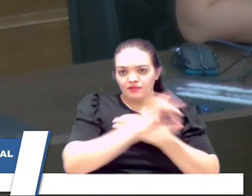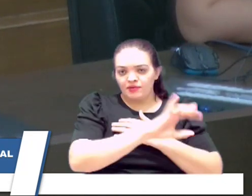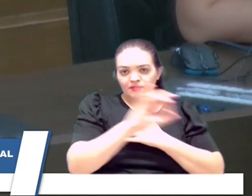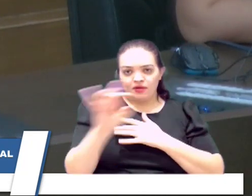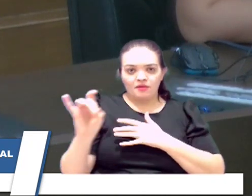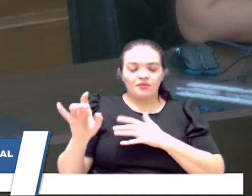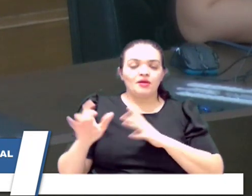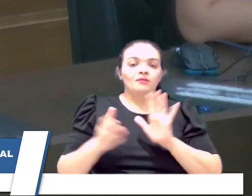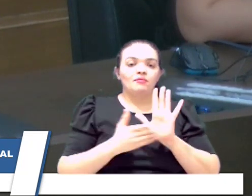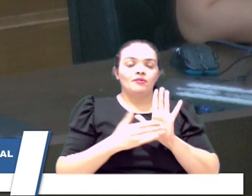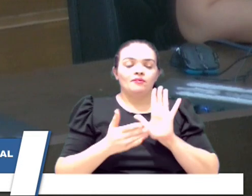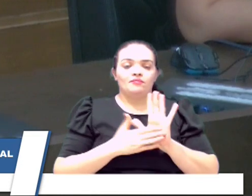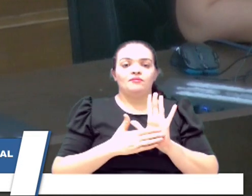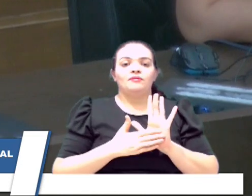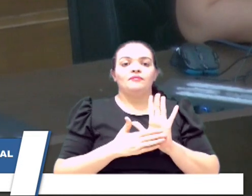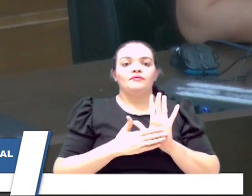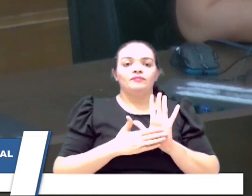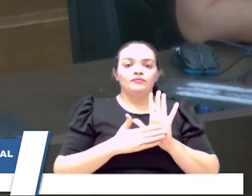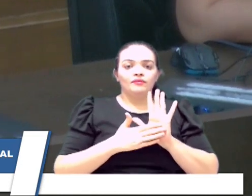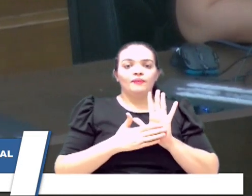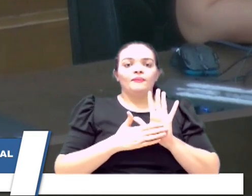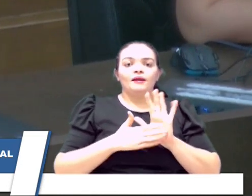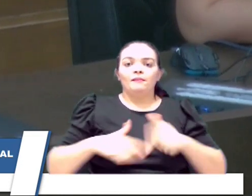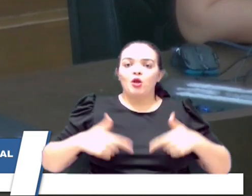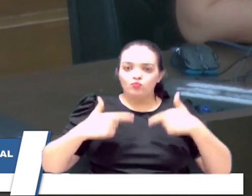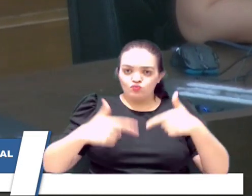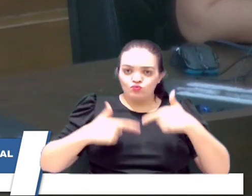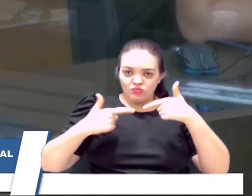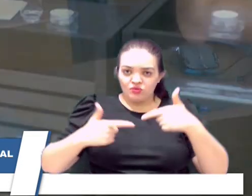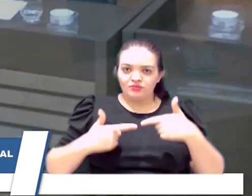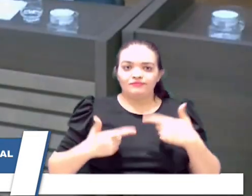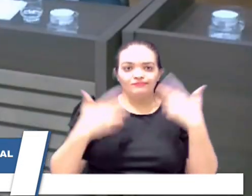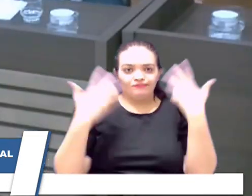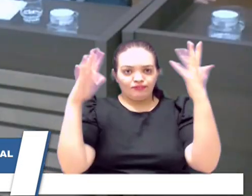atividades, pela luta de vocês.